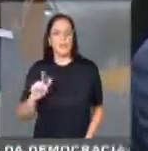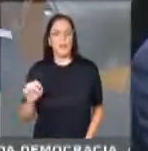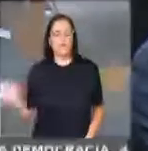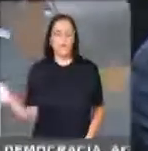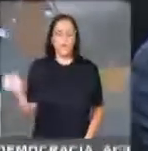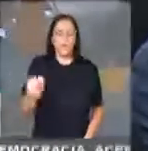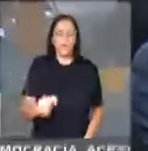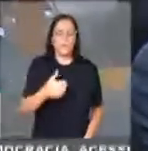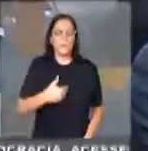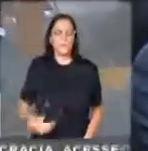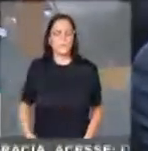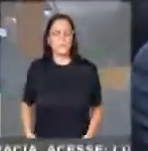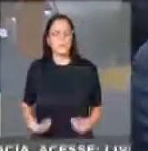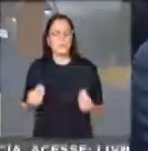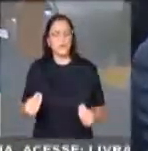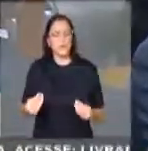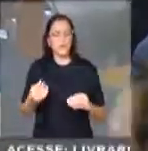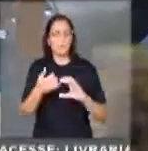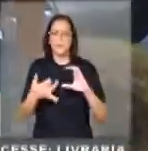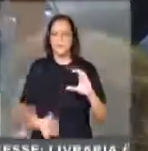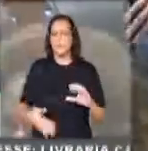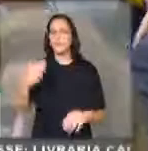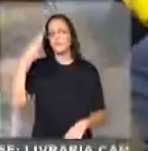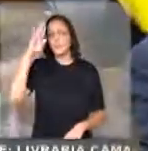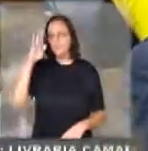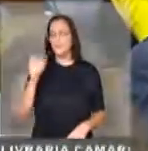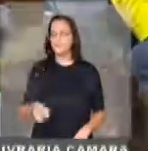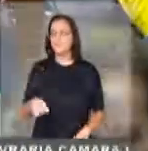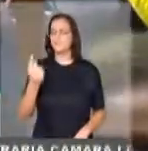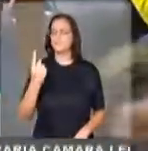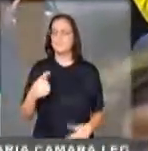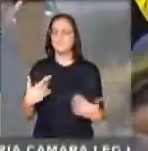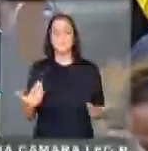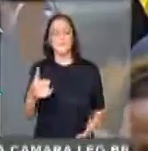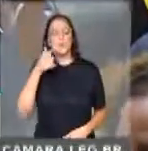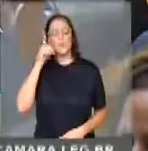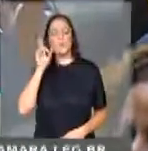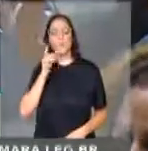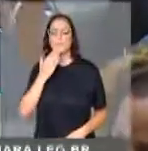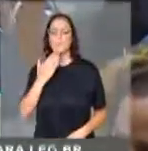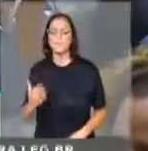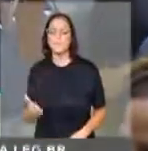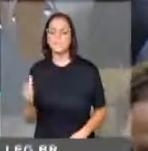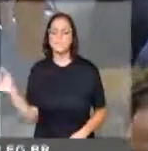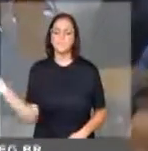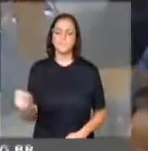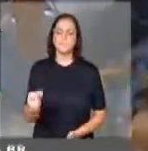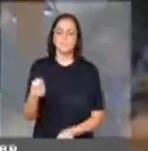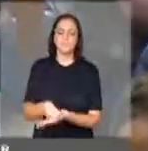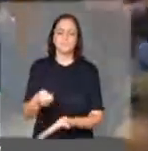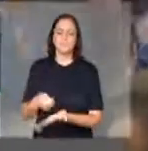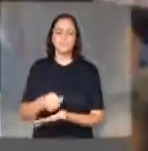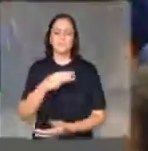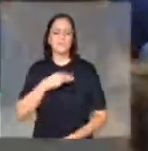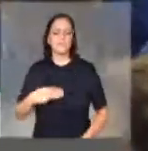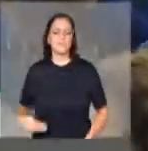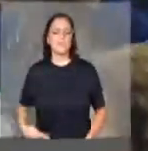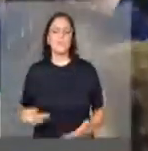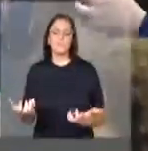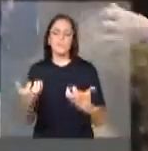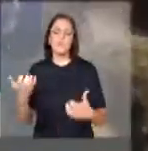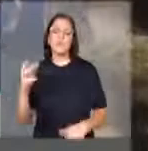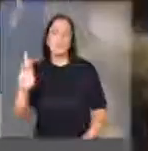com as características do Bolsonaro. Nós protocolamos ontem, como PSOL, um pedido de comparecimento, convocação do ministro. E nós